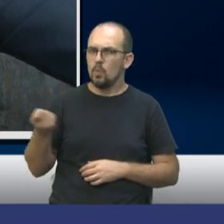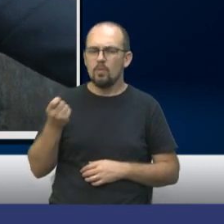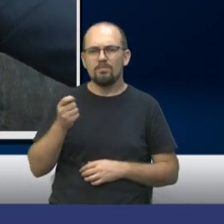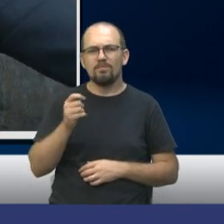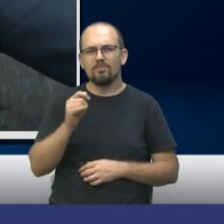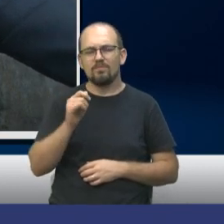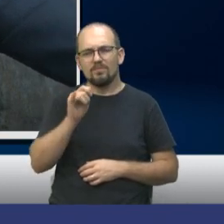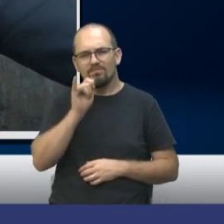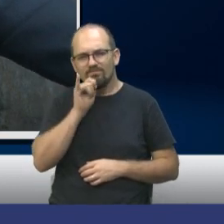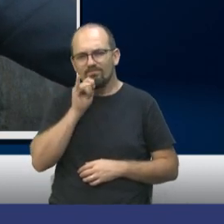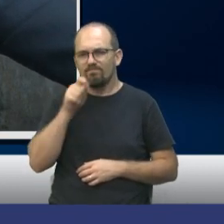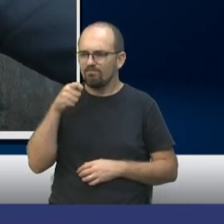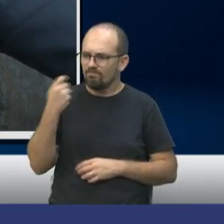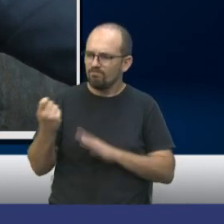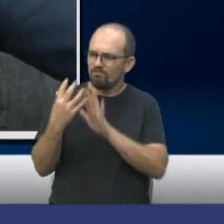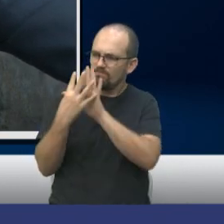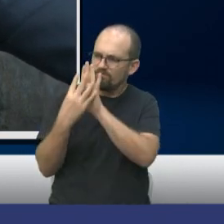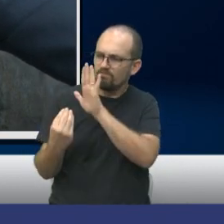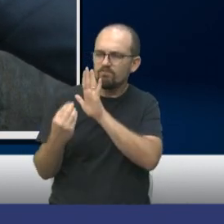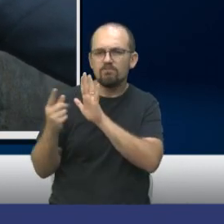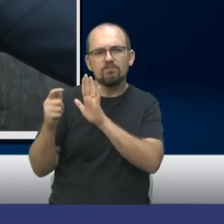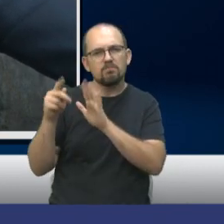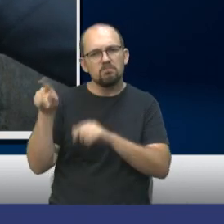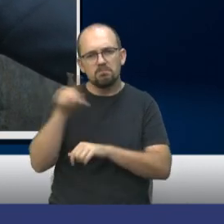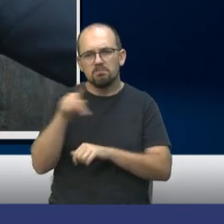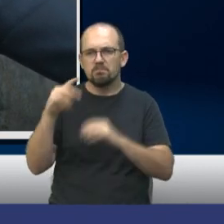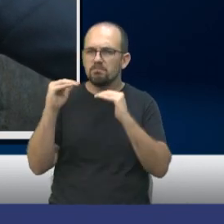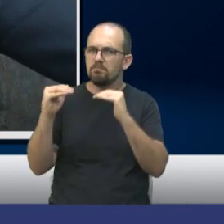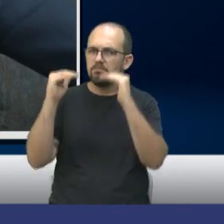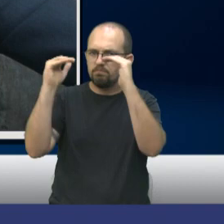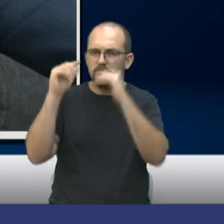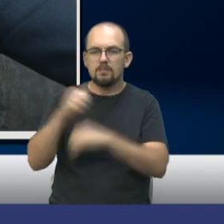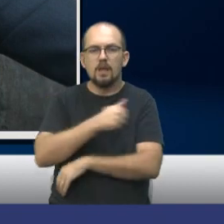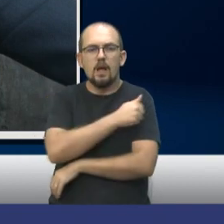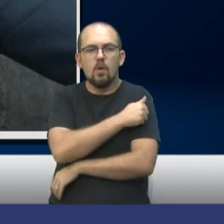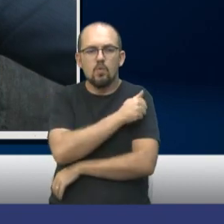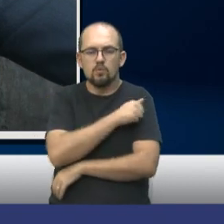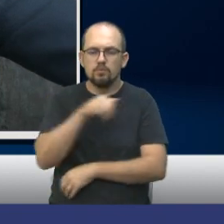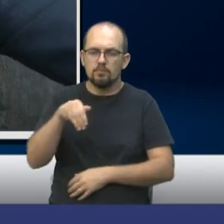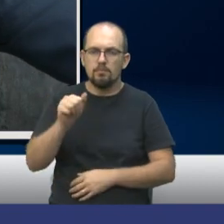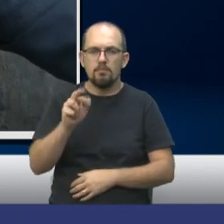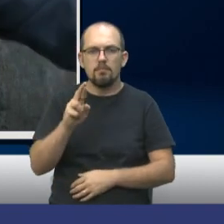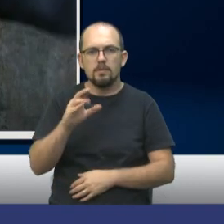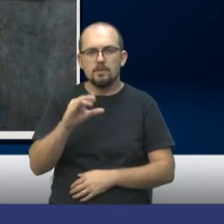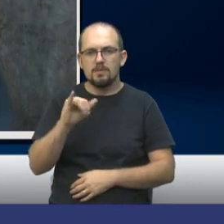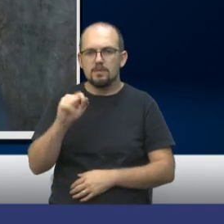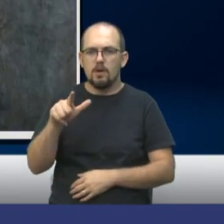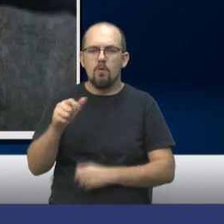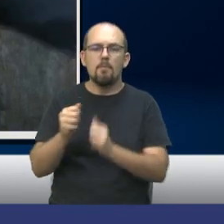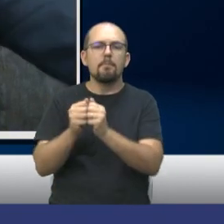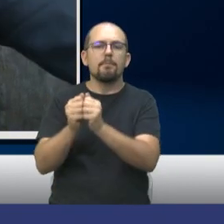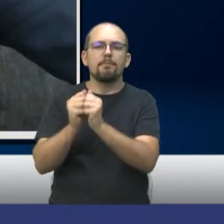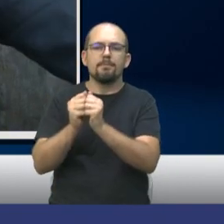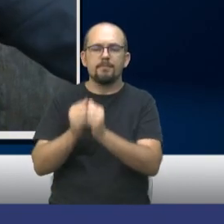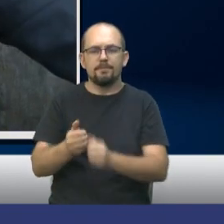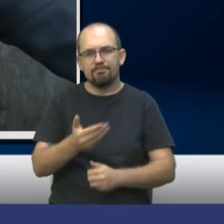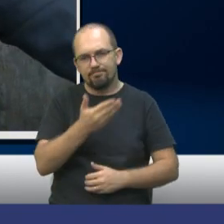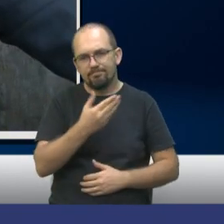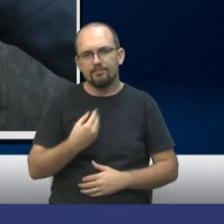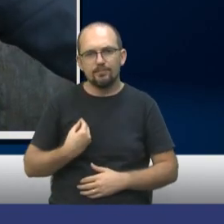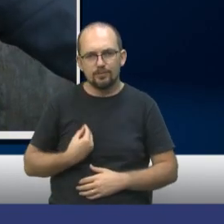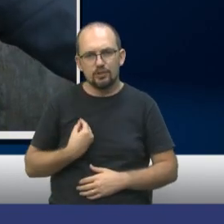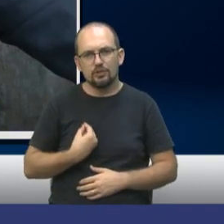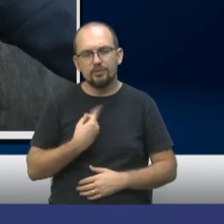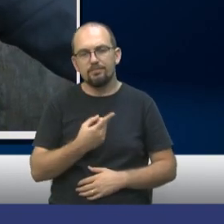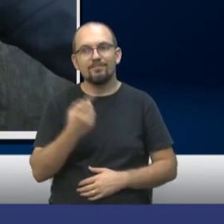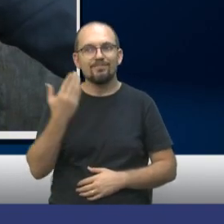grande professor, um grande aluno também do mestre Marcial, grande parceiro nosso, falando aí o ano retrasado